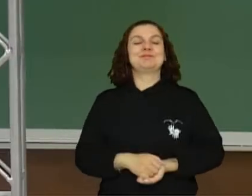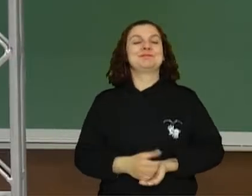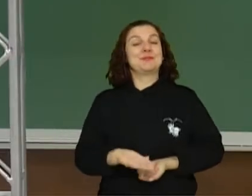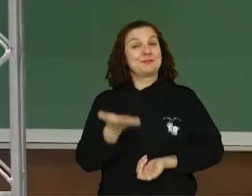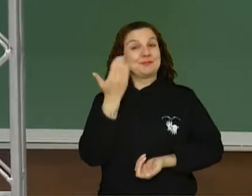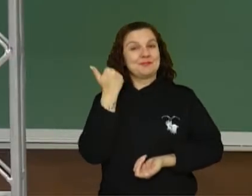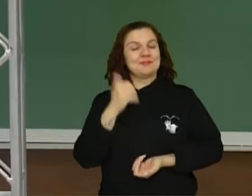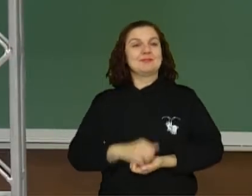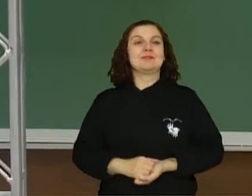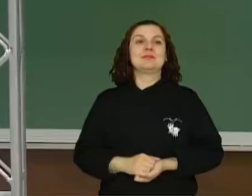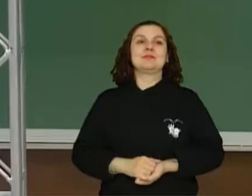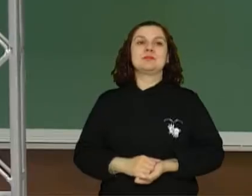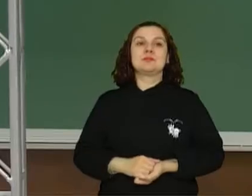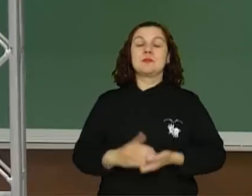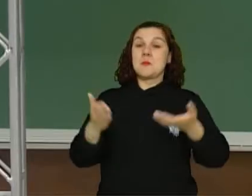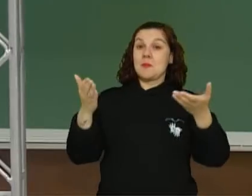bem.